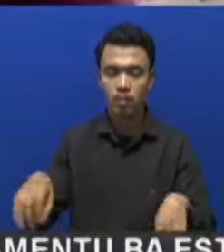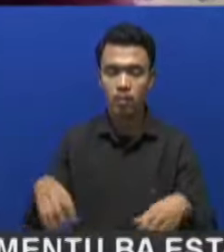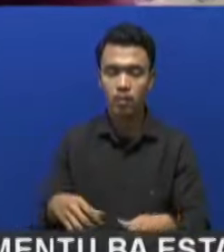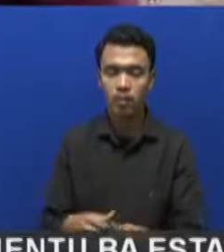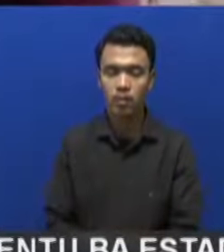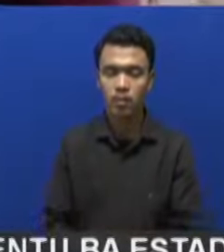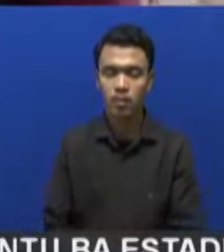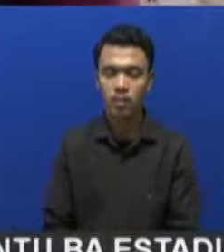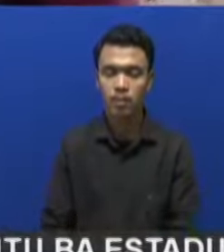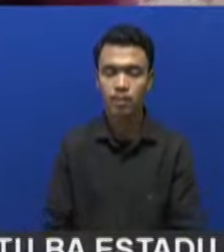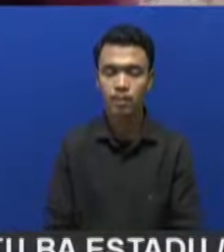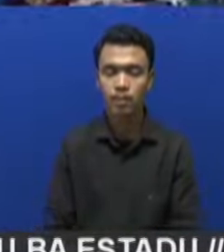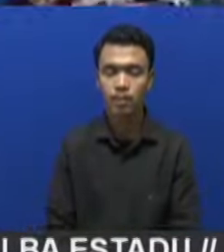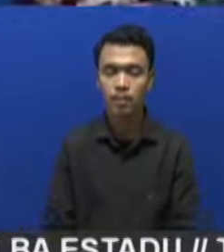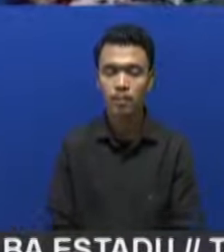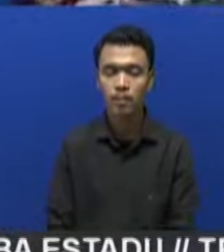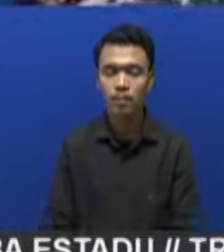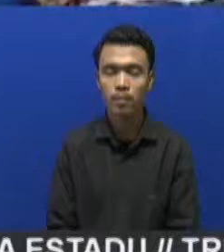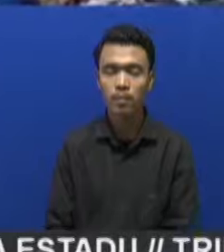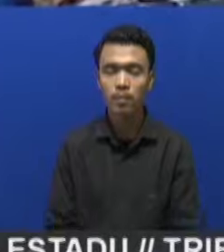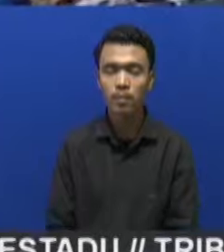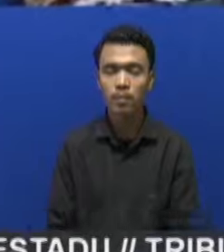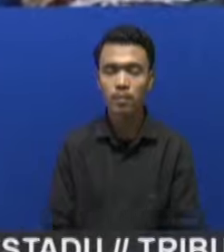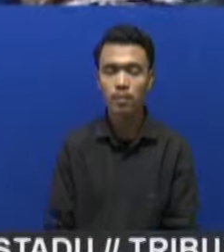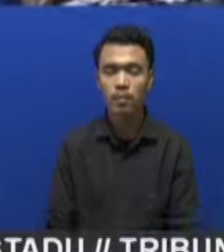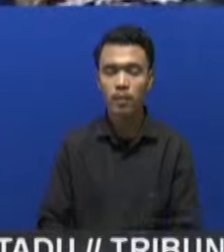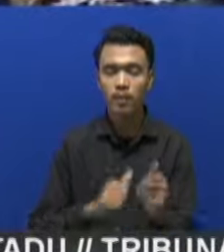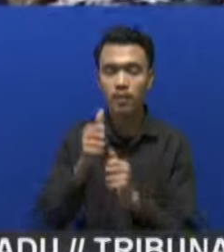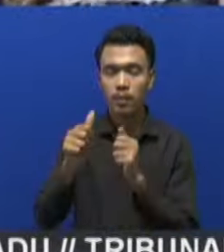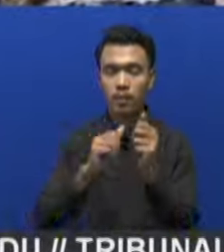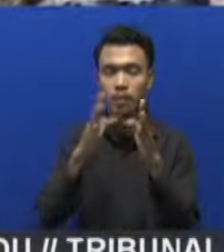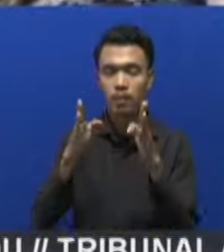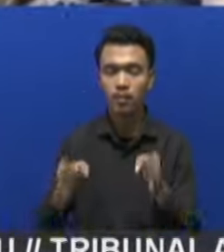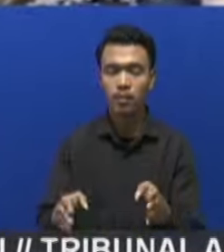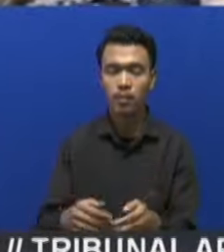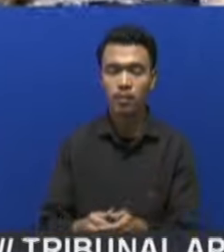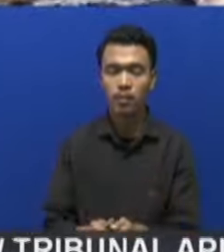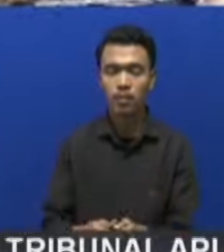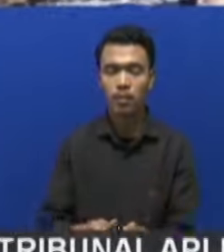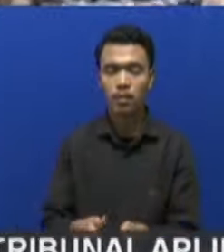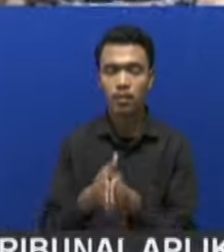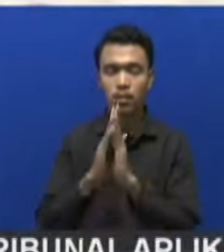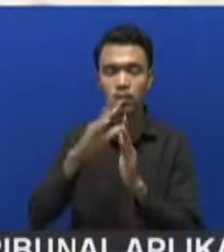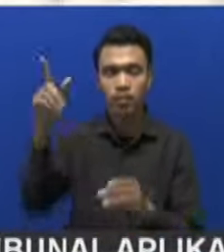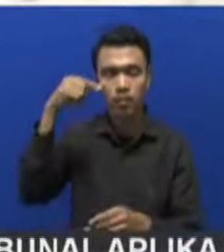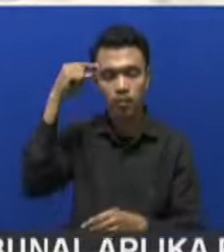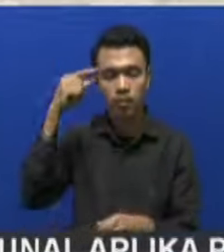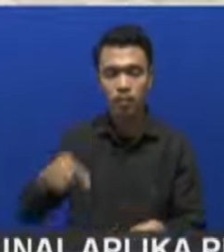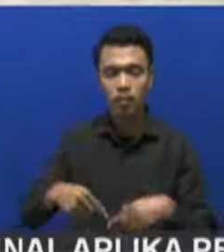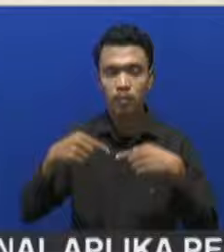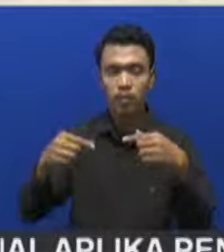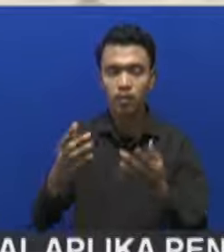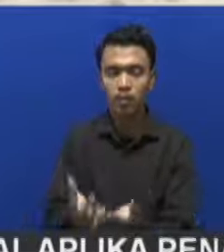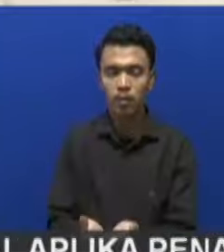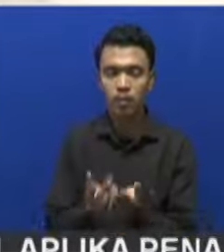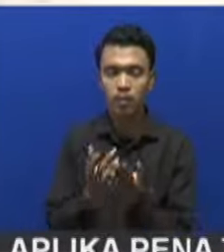Agricultura Pecuária Pescas na Floresta Município Ainaru. Pescador Wekatar Domingos Freitas Ximenes, susu governo Freixona, beru